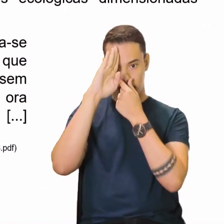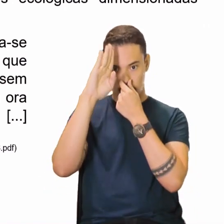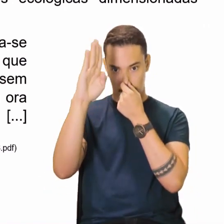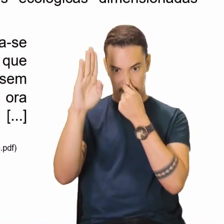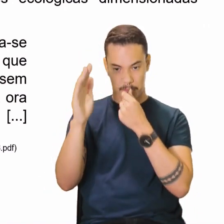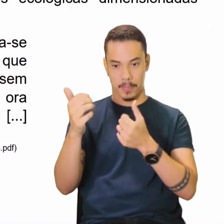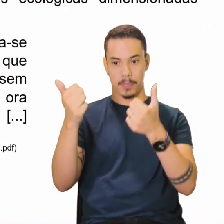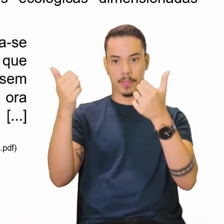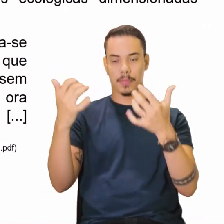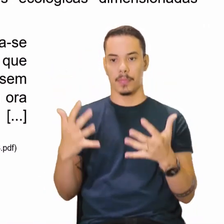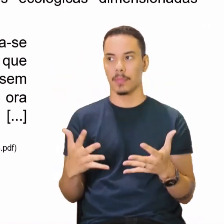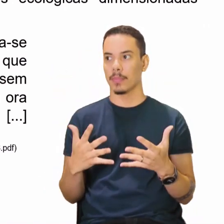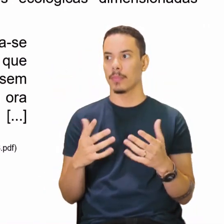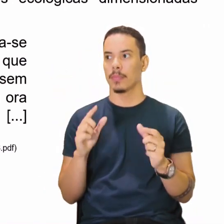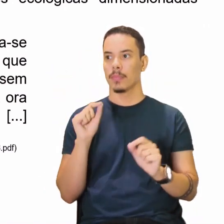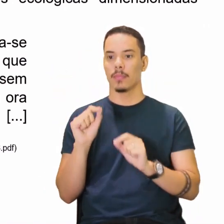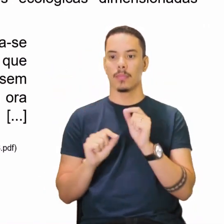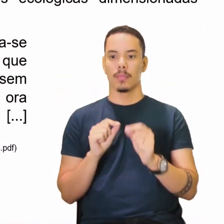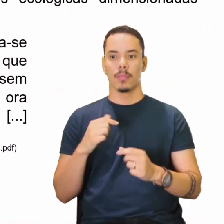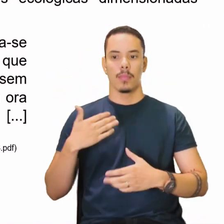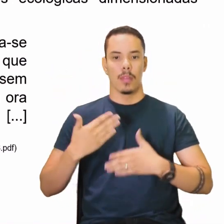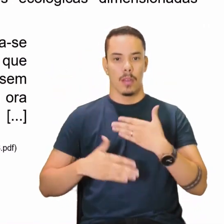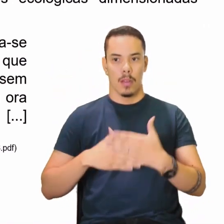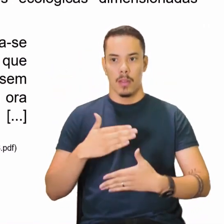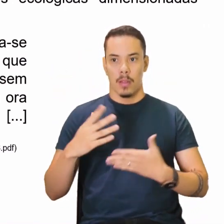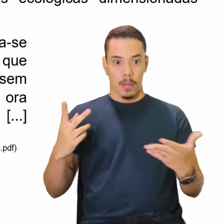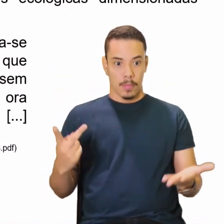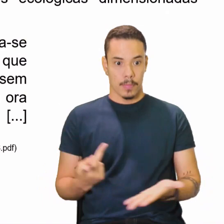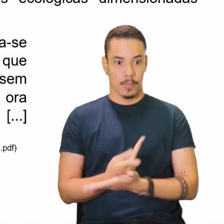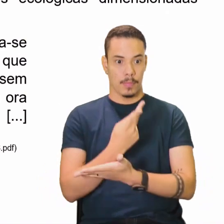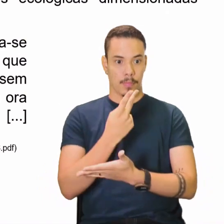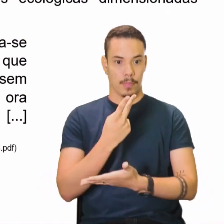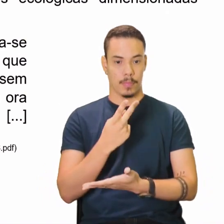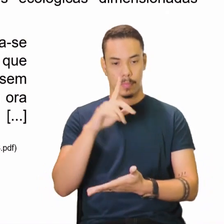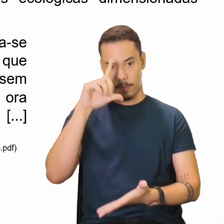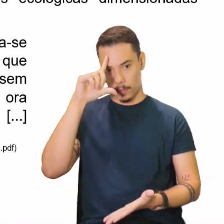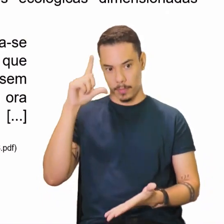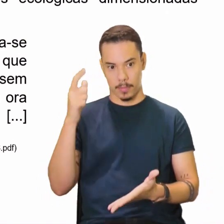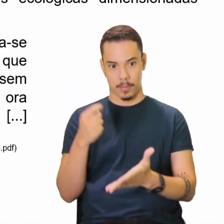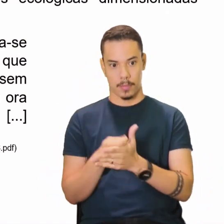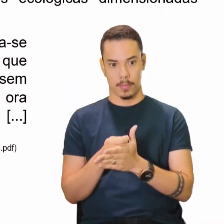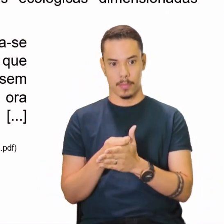se realça é que, à medida que o crescimento acontece,